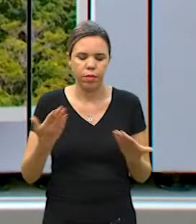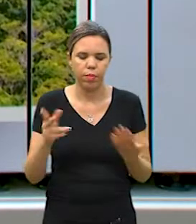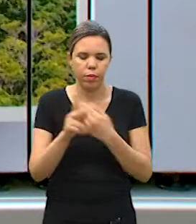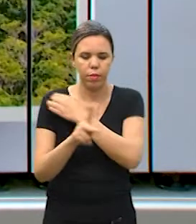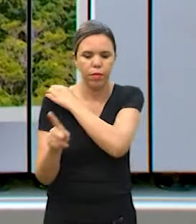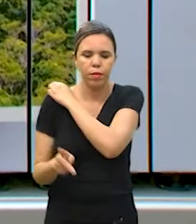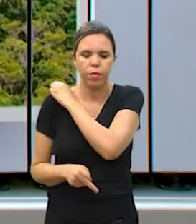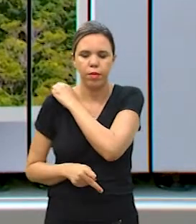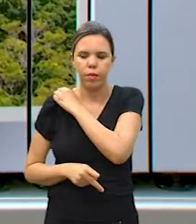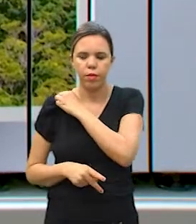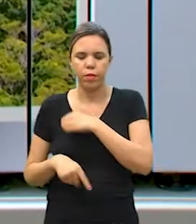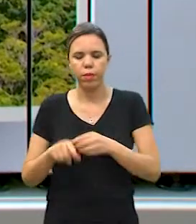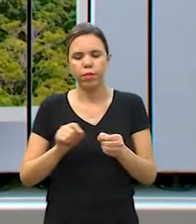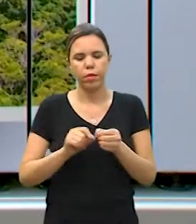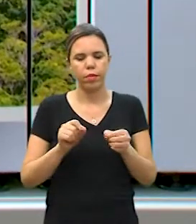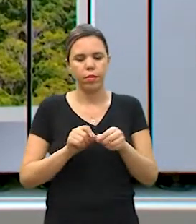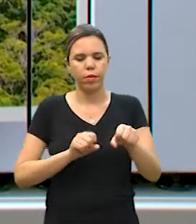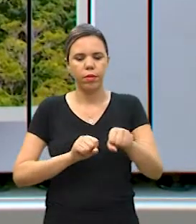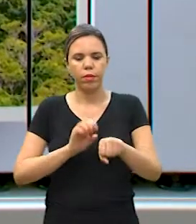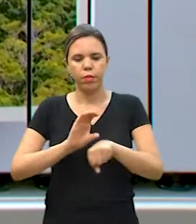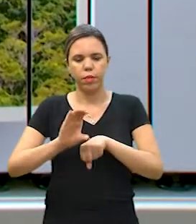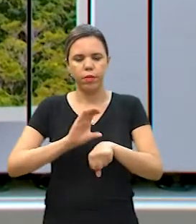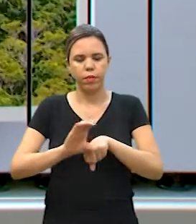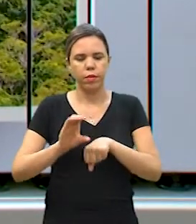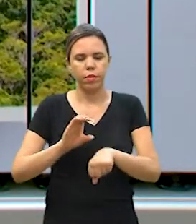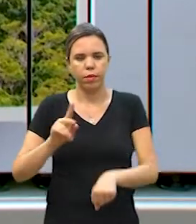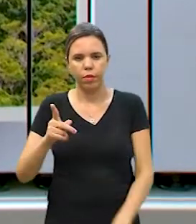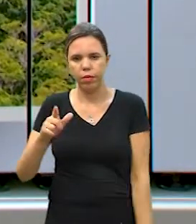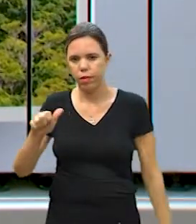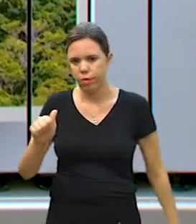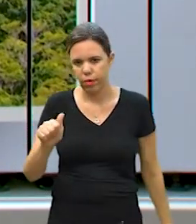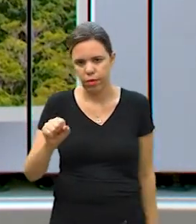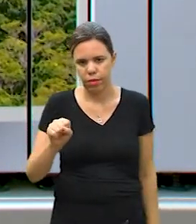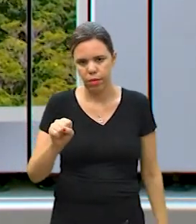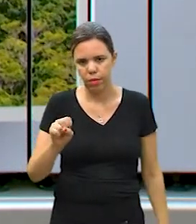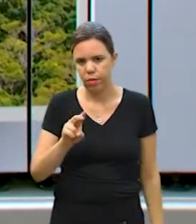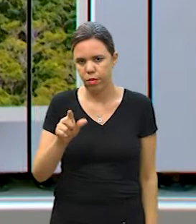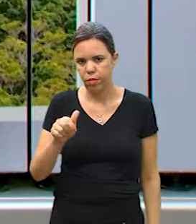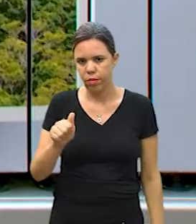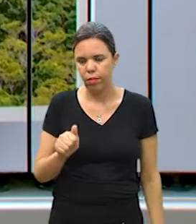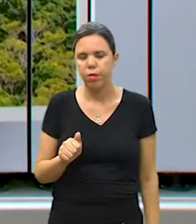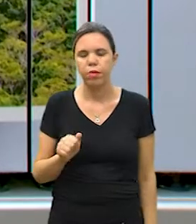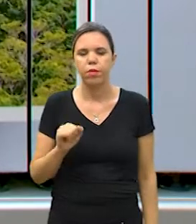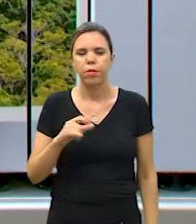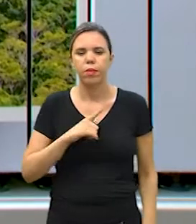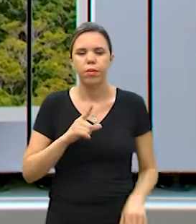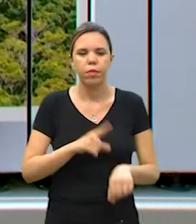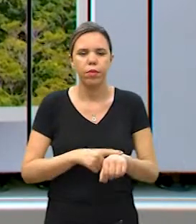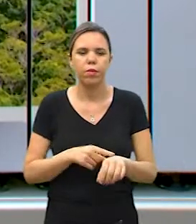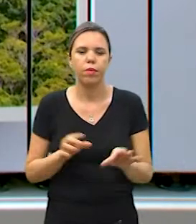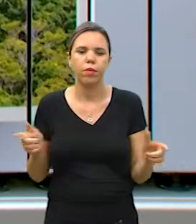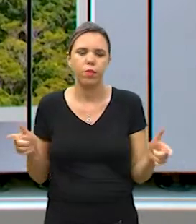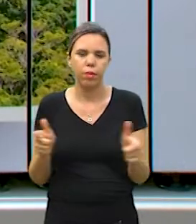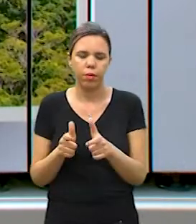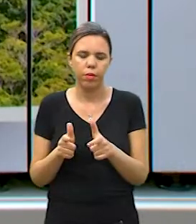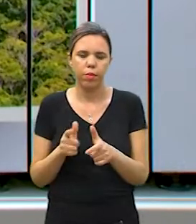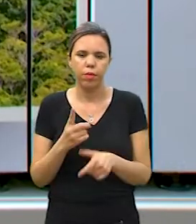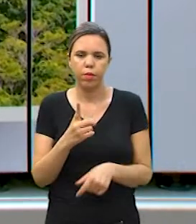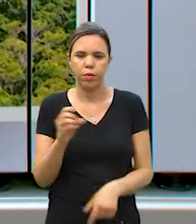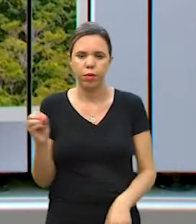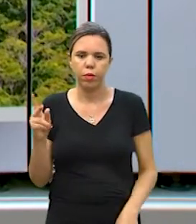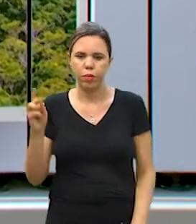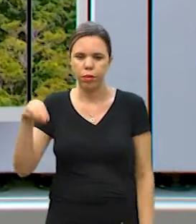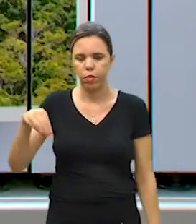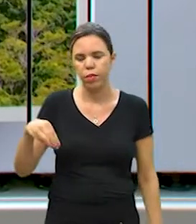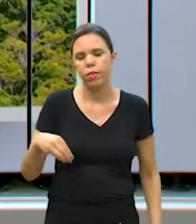quando um professor vai fazer uma formação no Centro Paula Souza, se tiver num raio menor do que